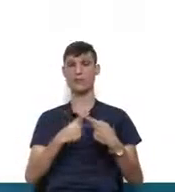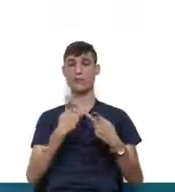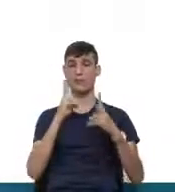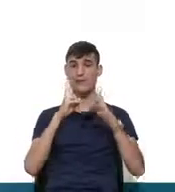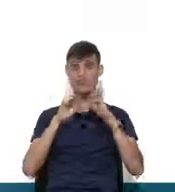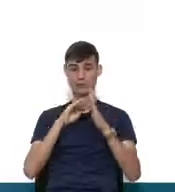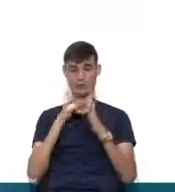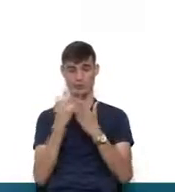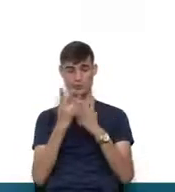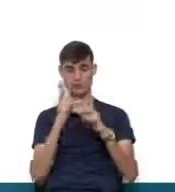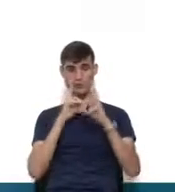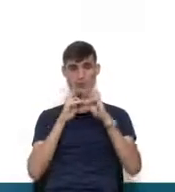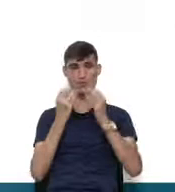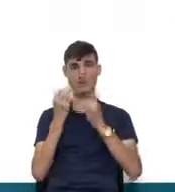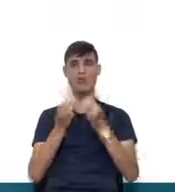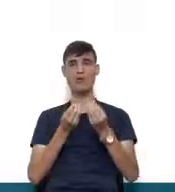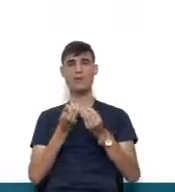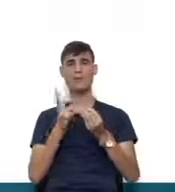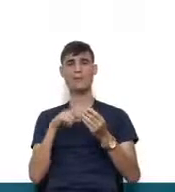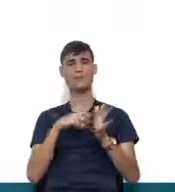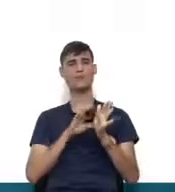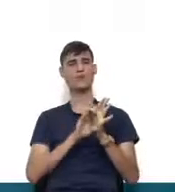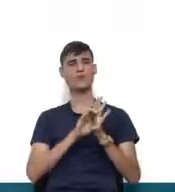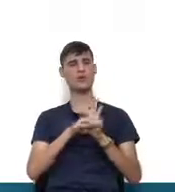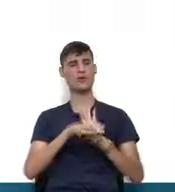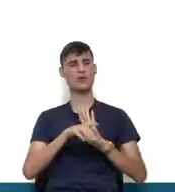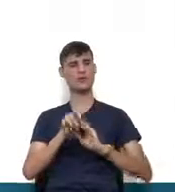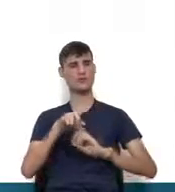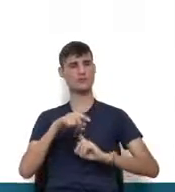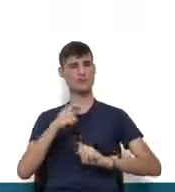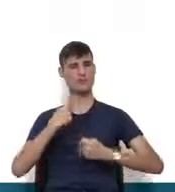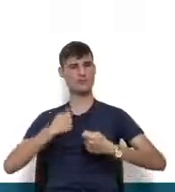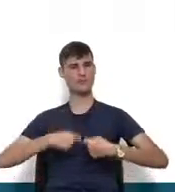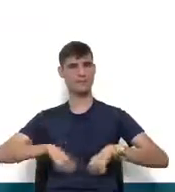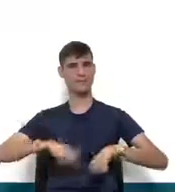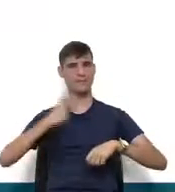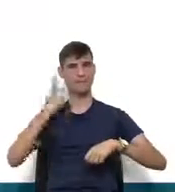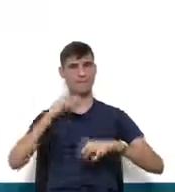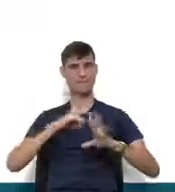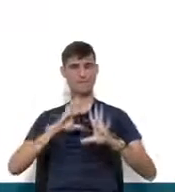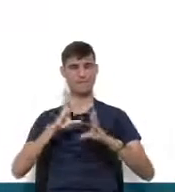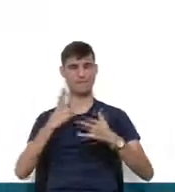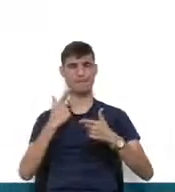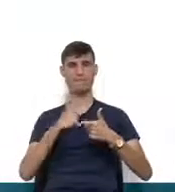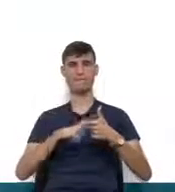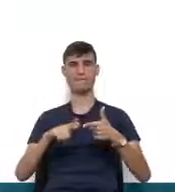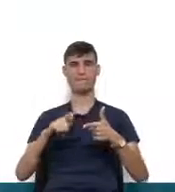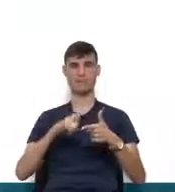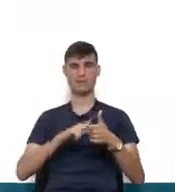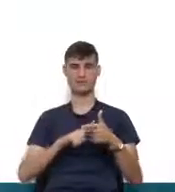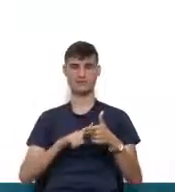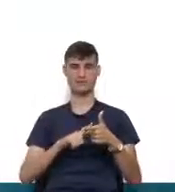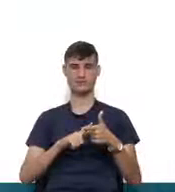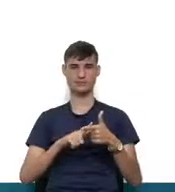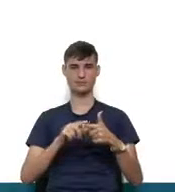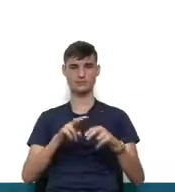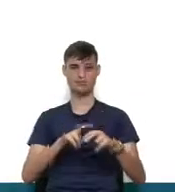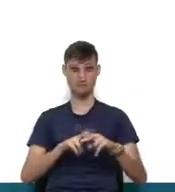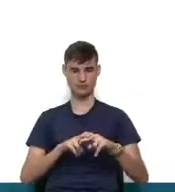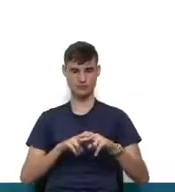isso, que conceitos são necessários para a resolução deste problema?